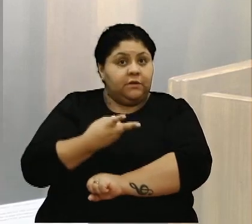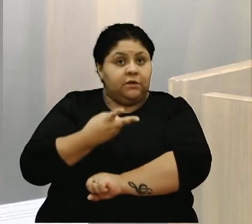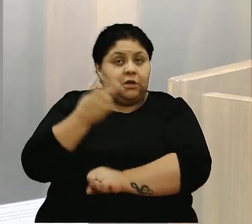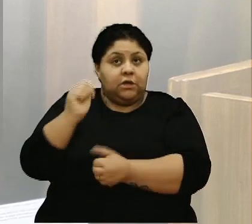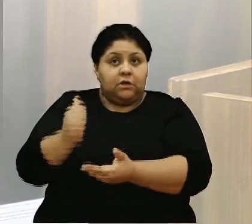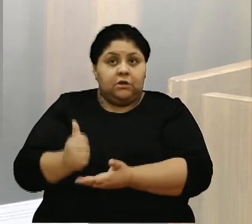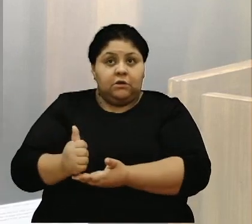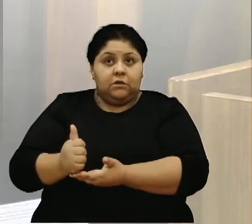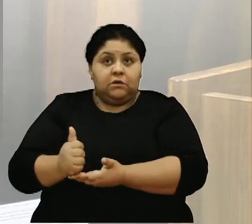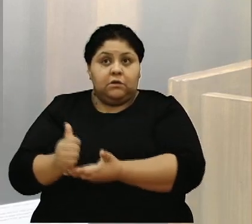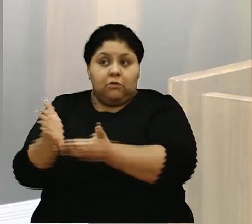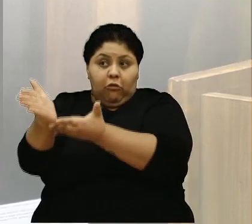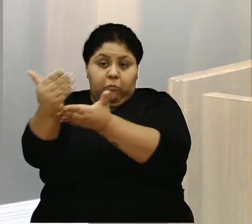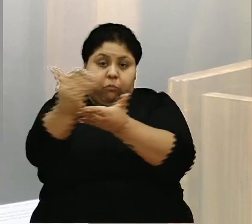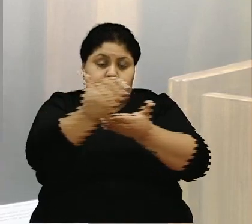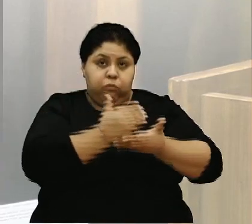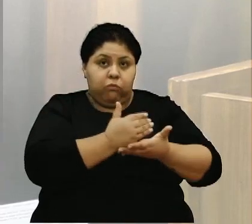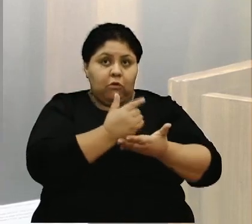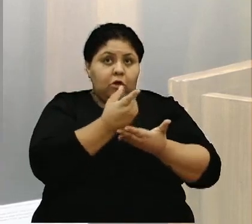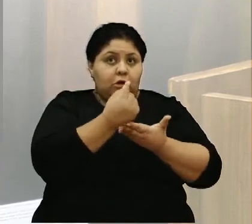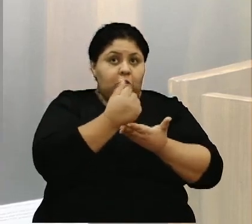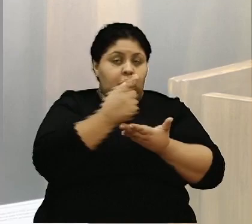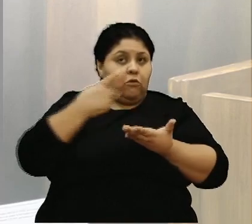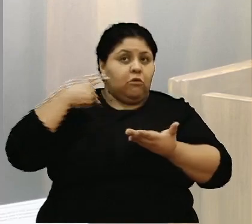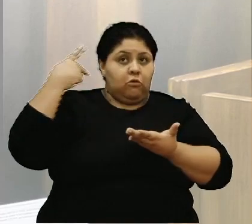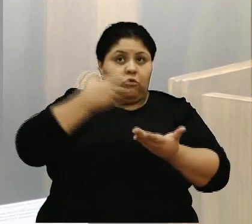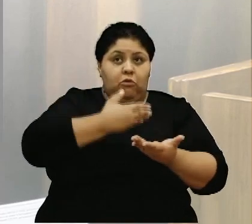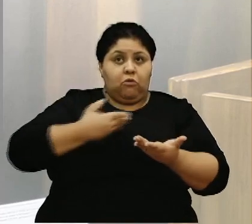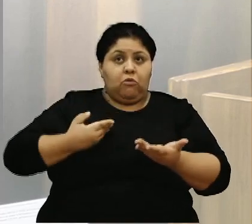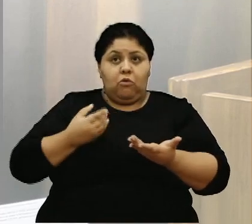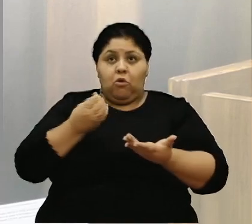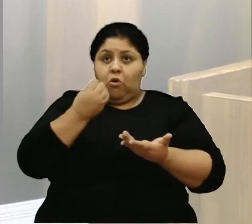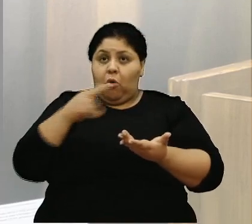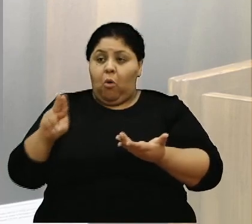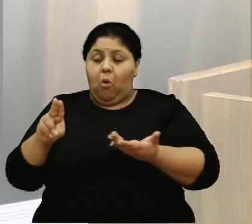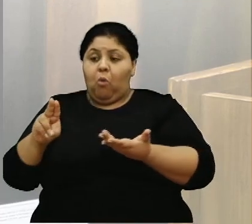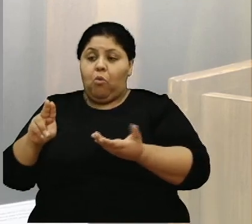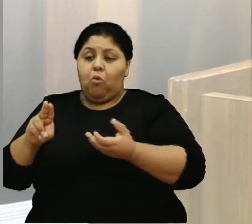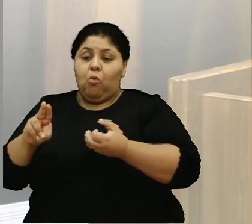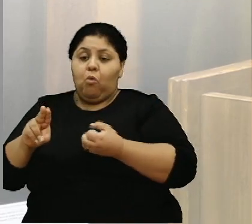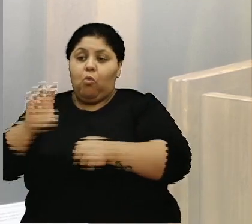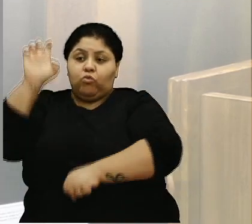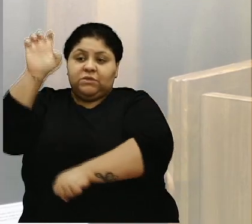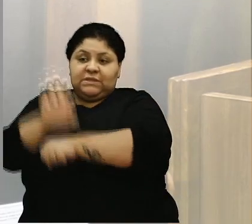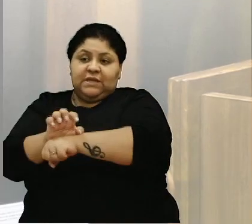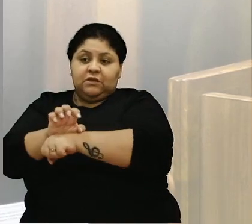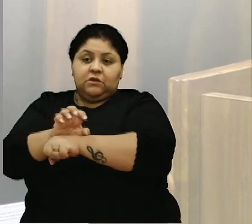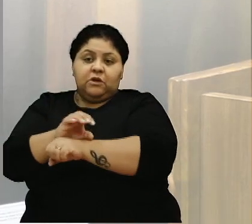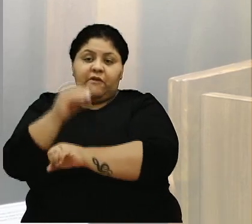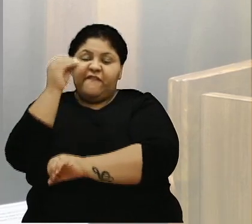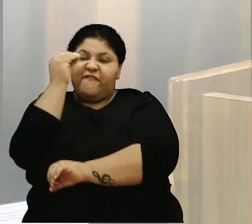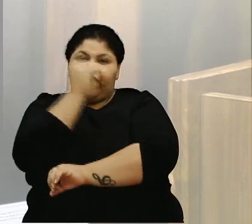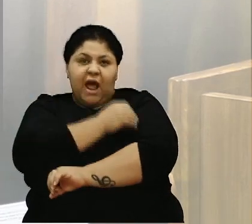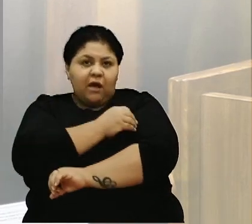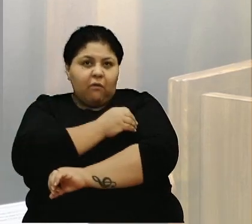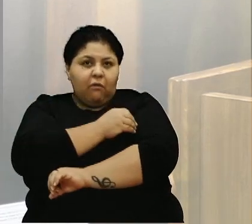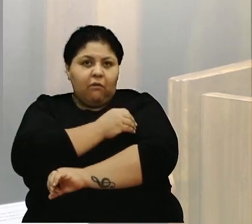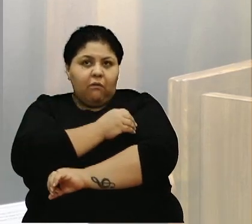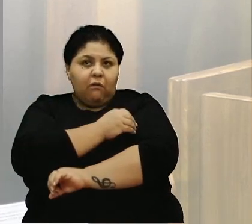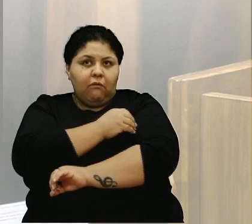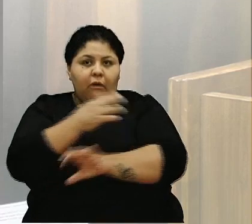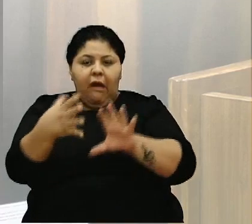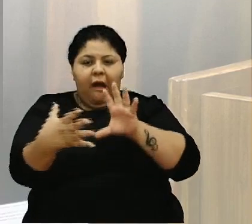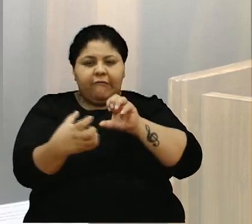aporte recurso, que tenha política pública, ou querem um Estado fraco, atacando o servidor? Porque é isso que